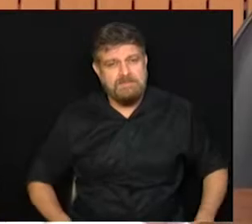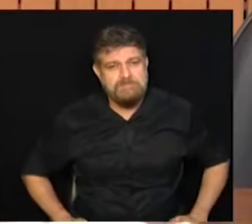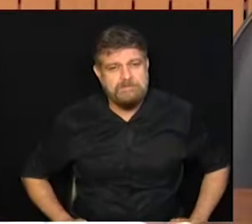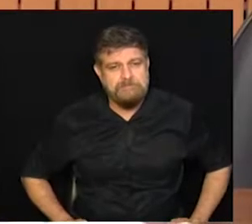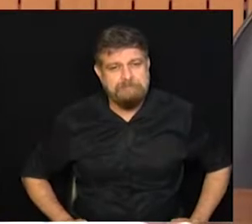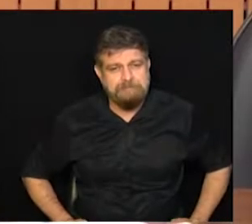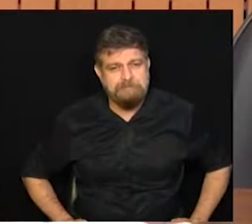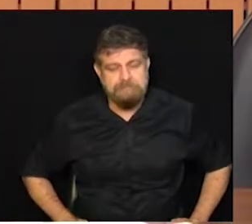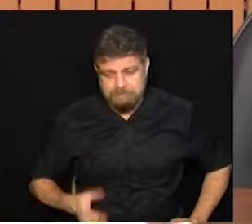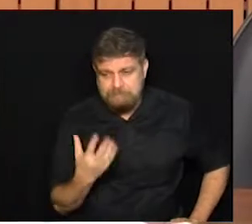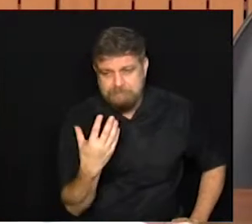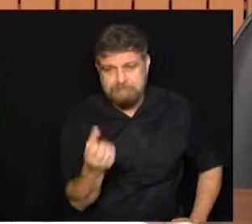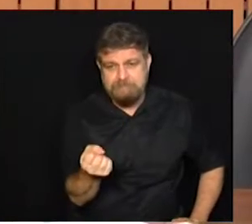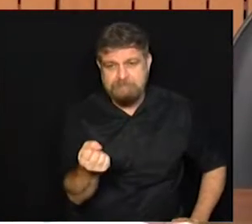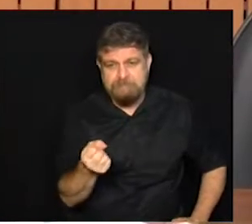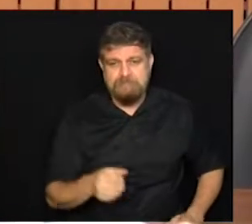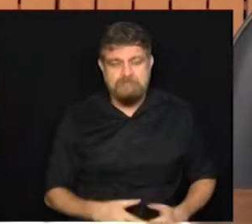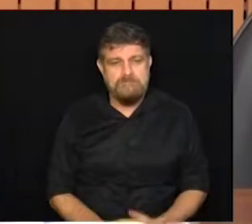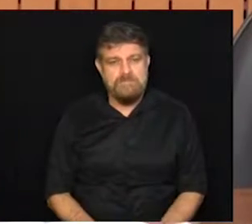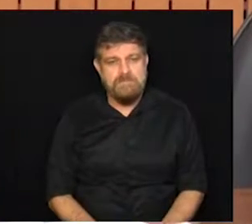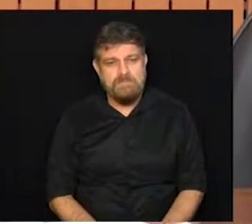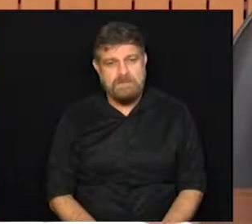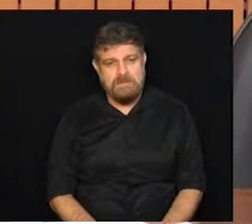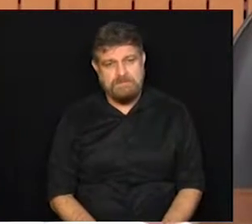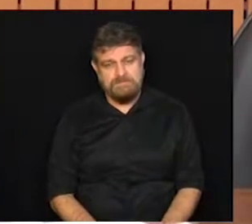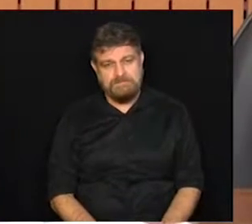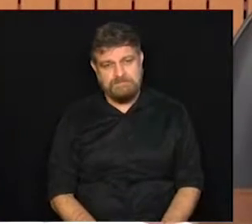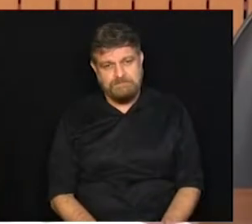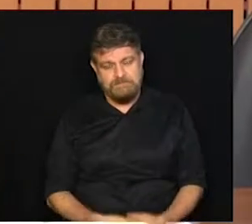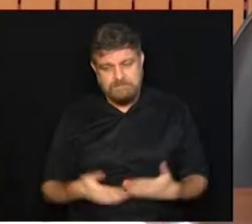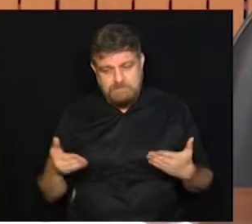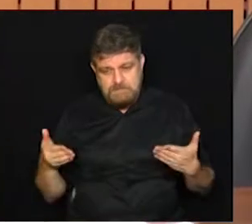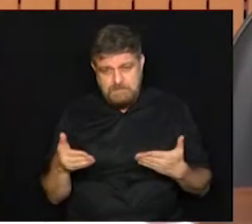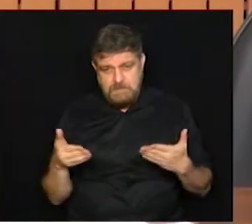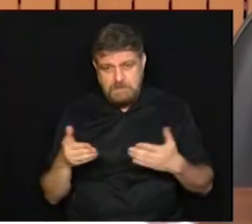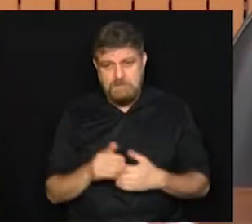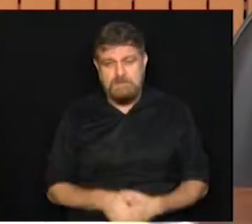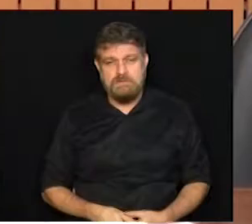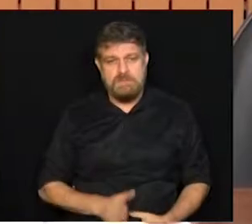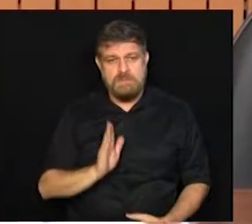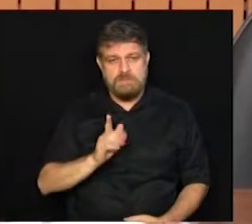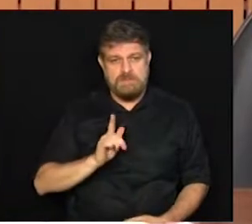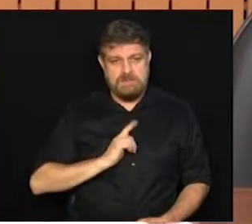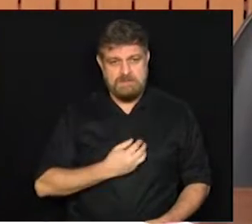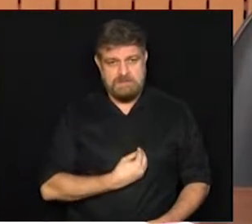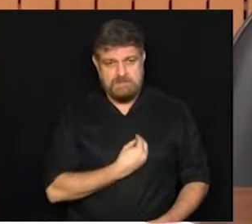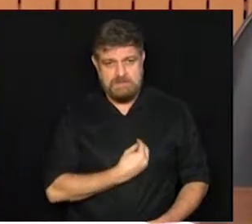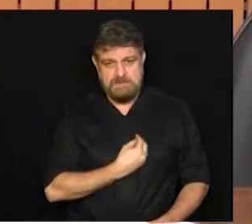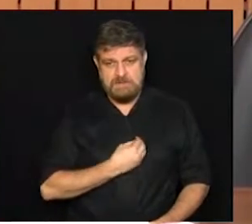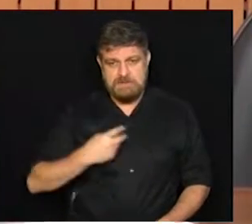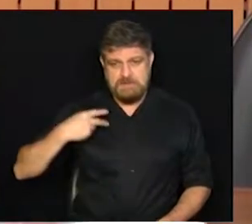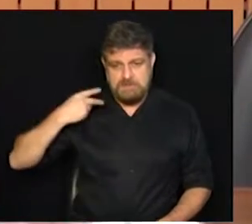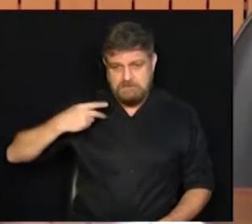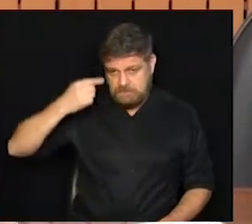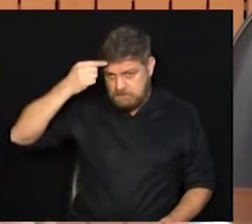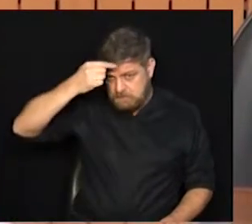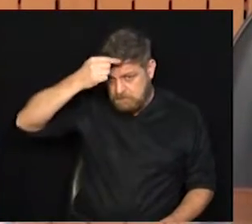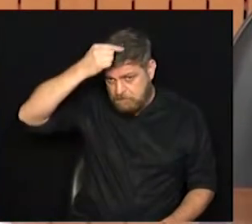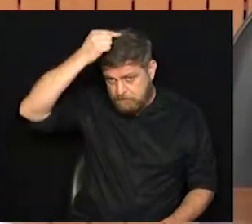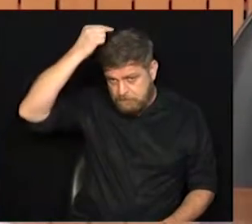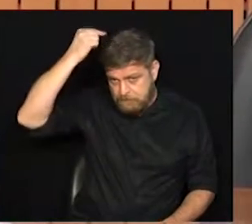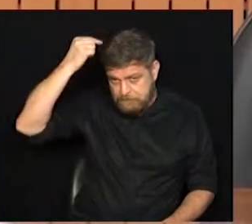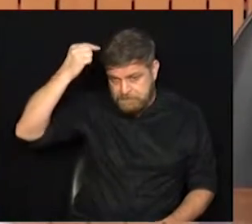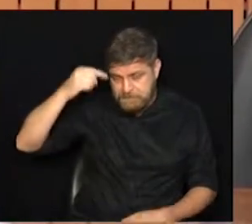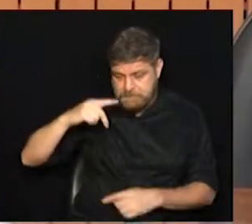ter aceito o convite. Então, eu vou, já presente também conosco o vereador Paulo Gaspar, que é membro da